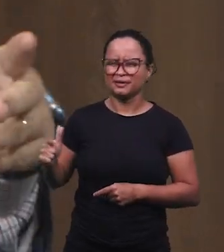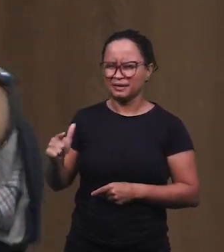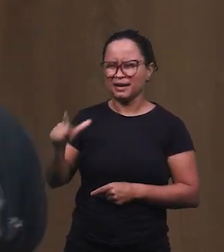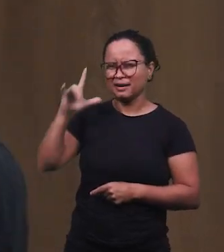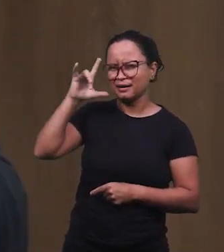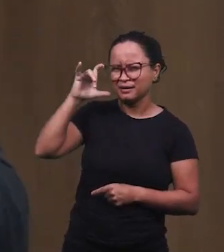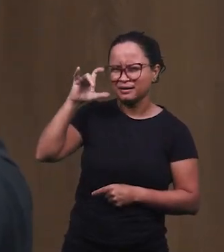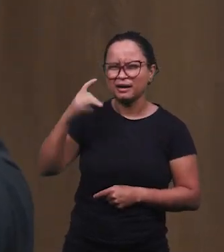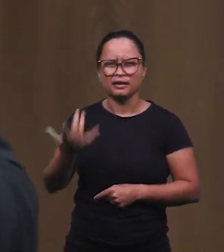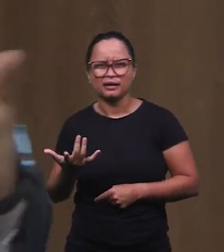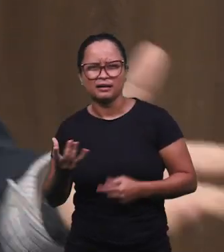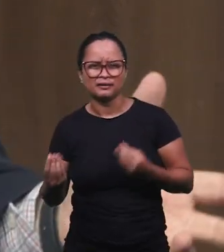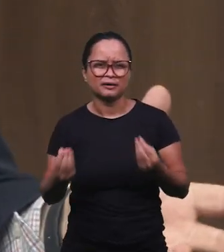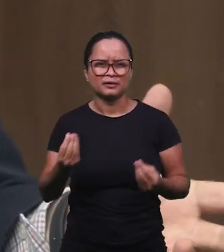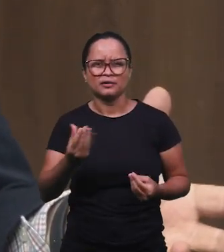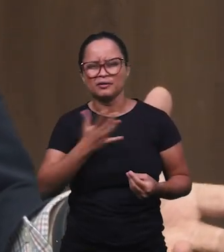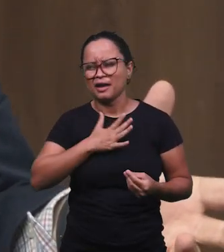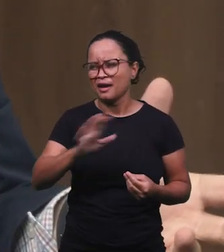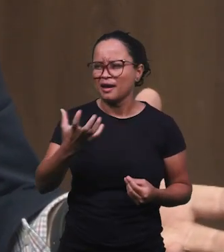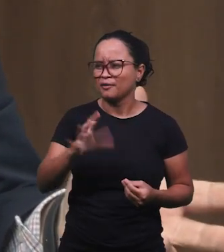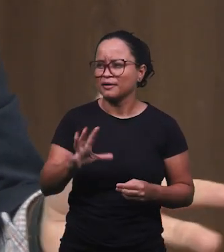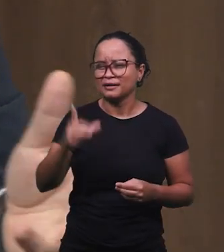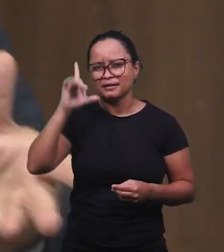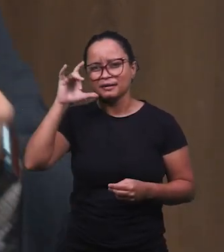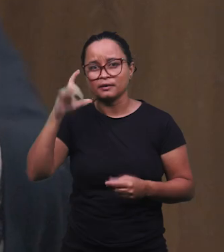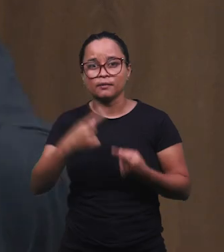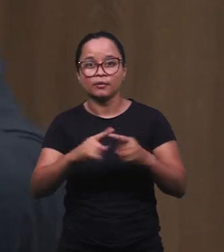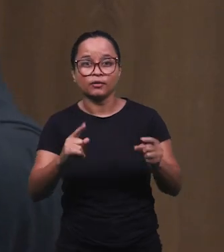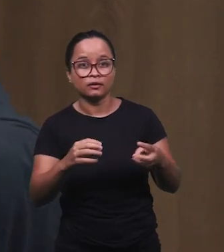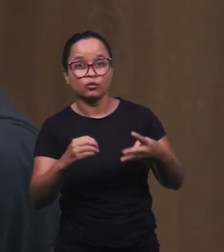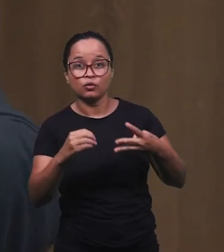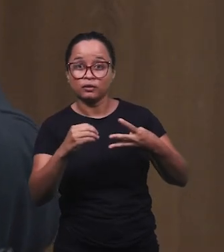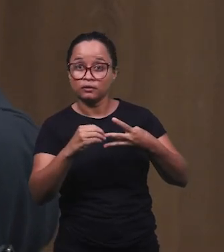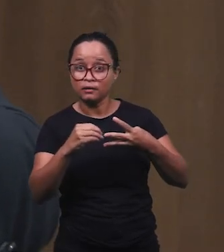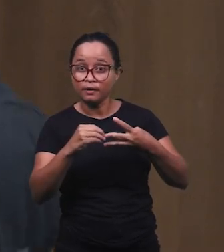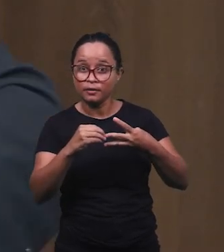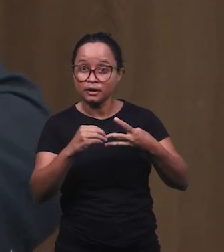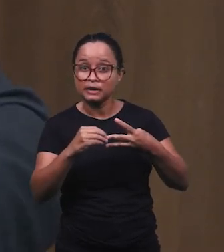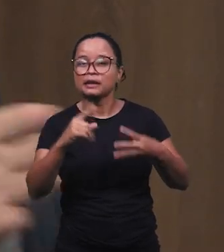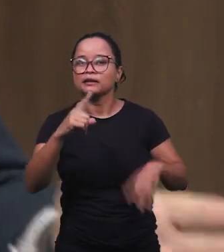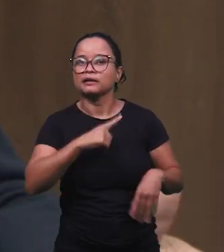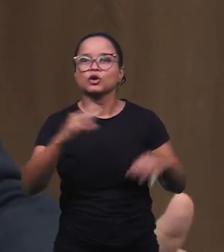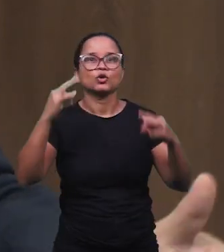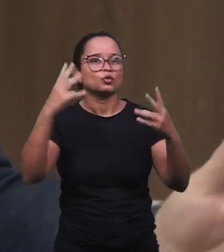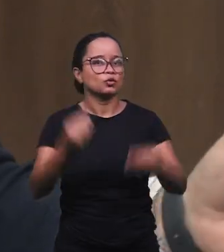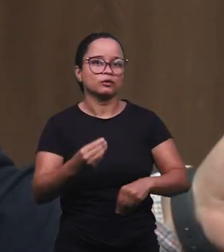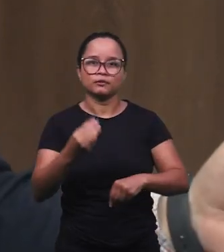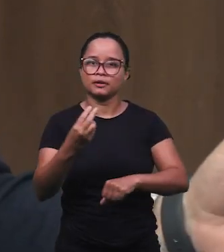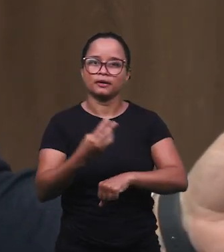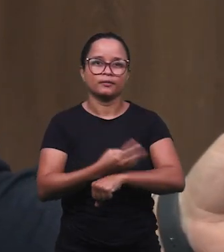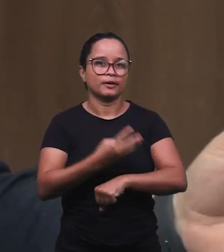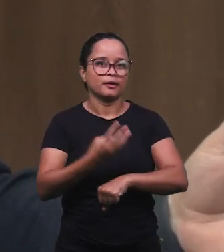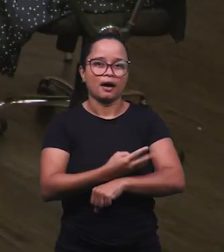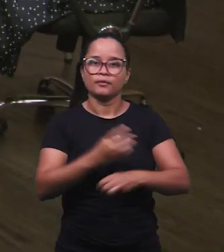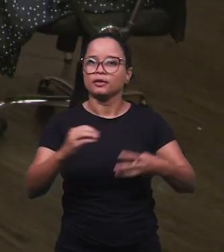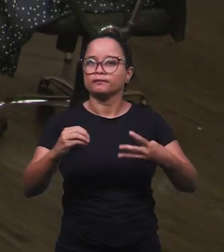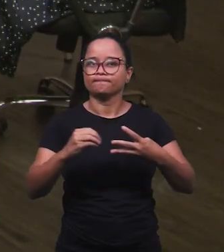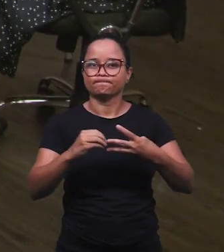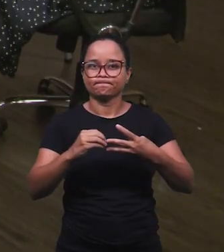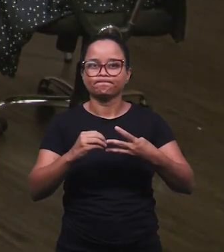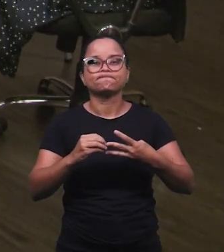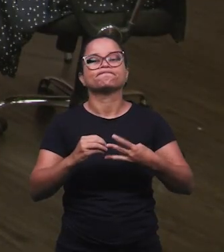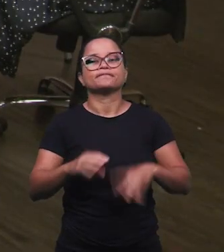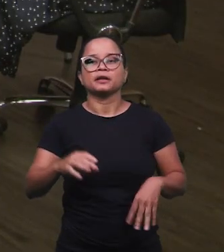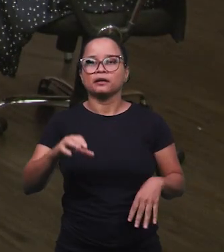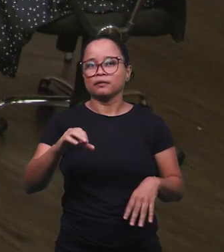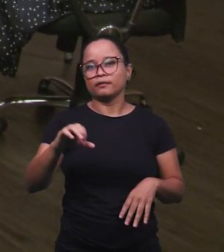expor, eu sou mais reservado, reservada. Então você tem o status do WhatsApp. todo mundo tem WhatsApp, 98%